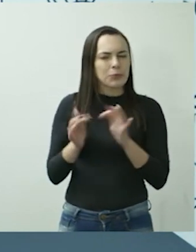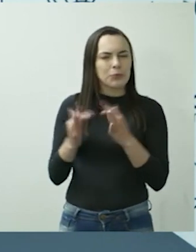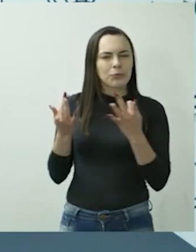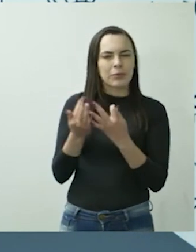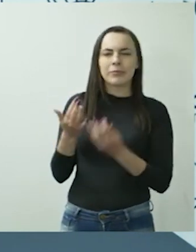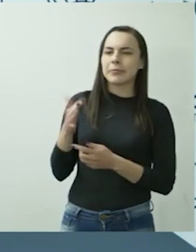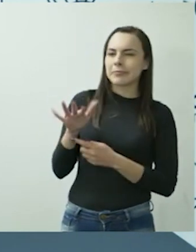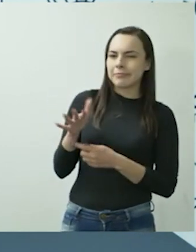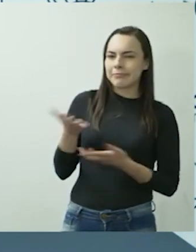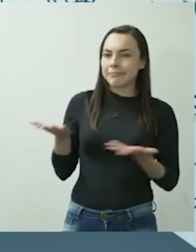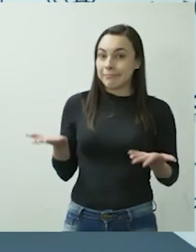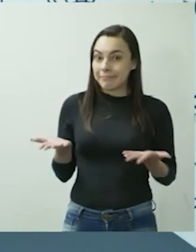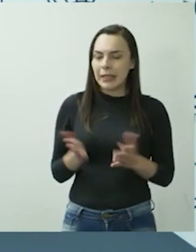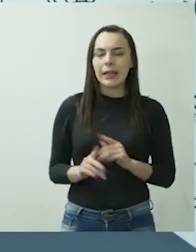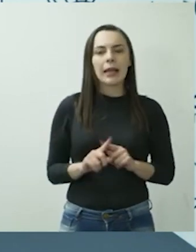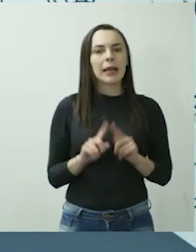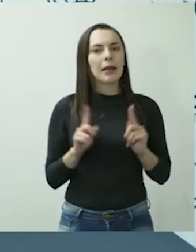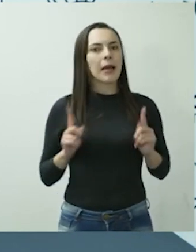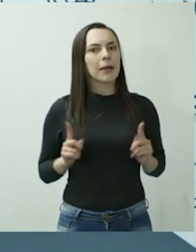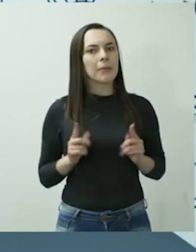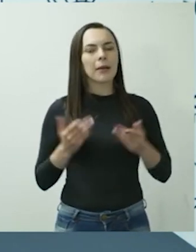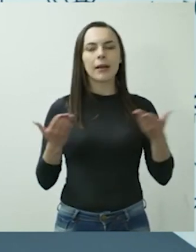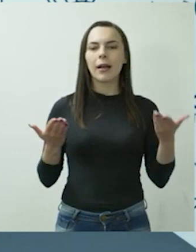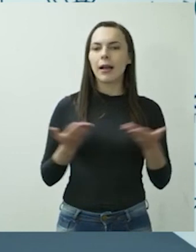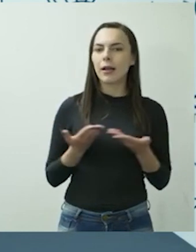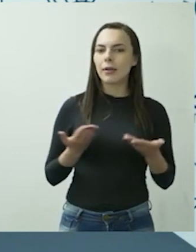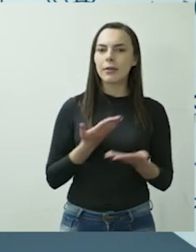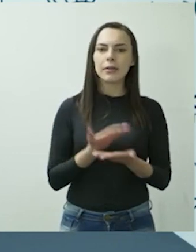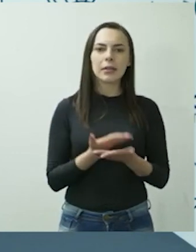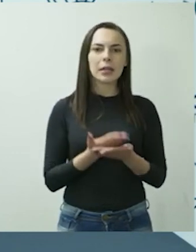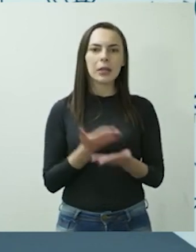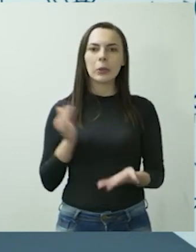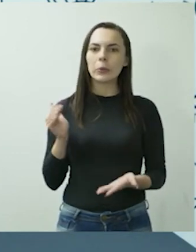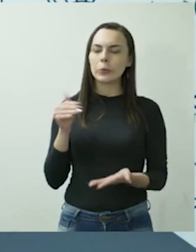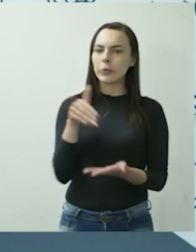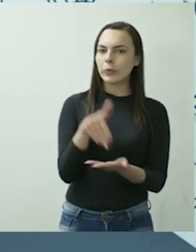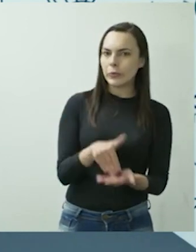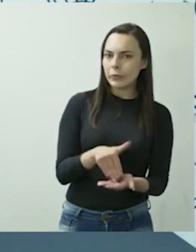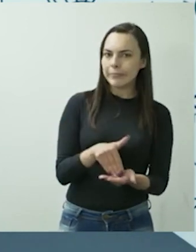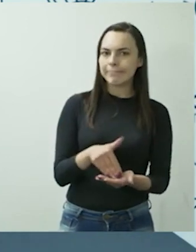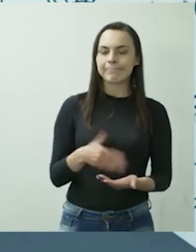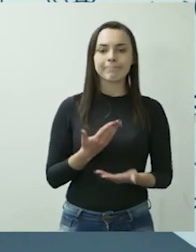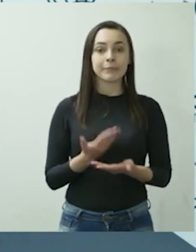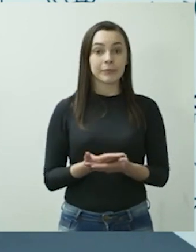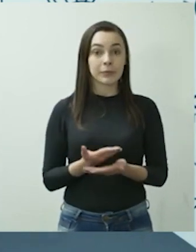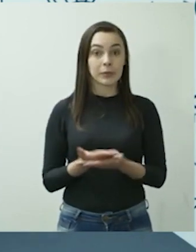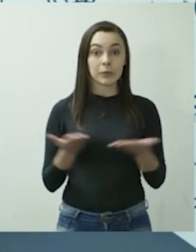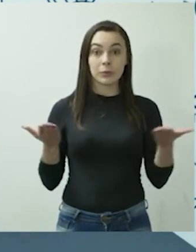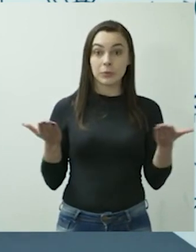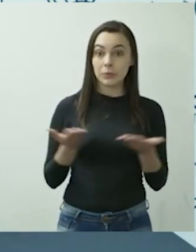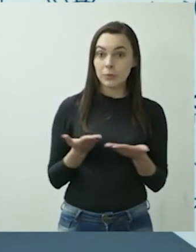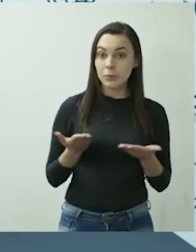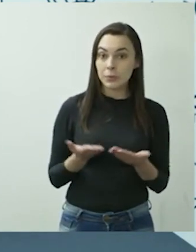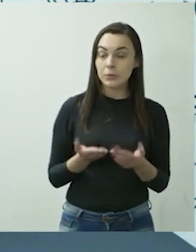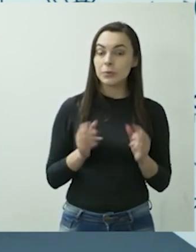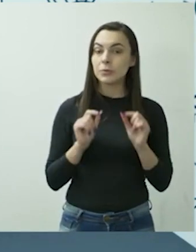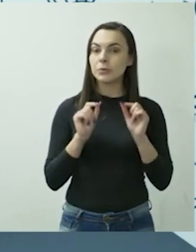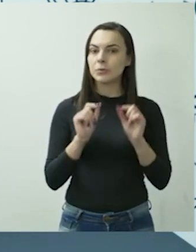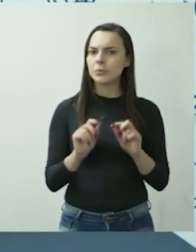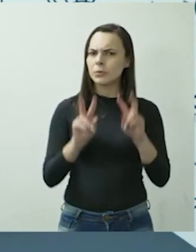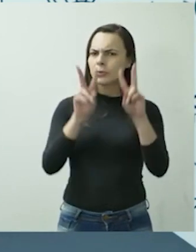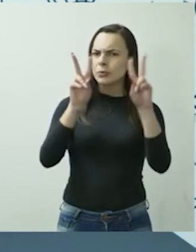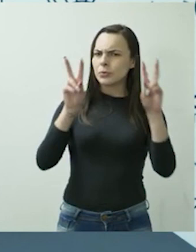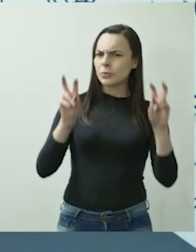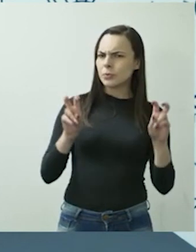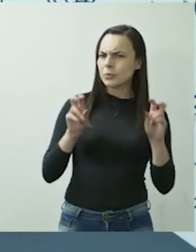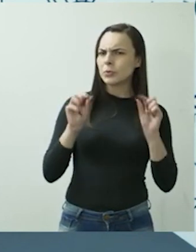família. Mas nós estamos chegando ao final. Hoje a nossa aula foi uma aula sobre